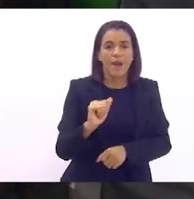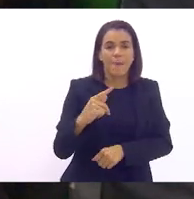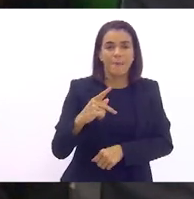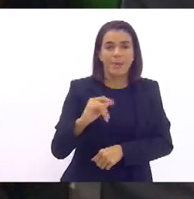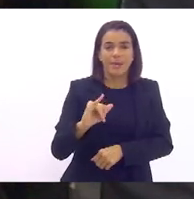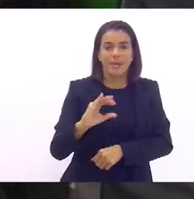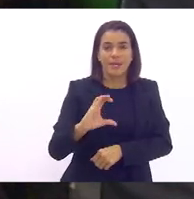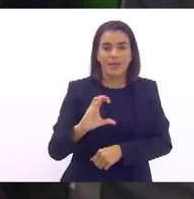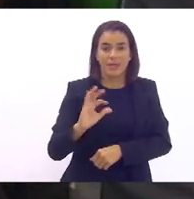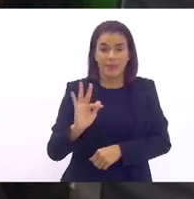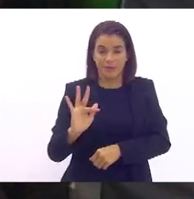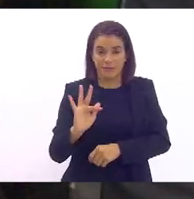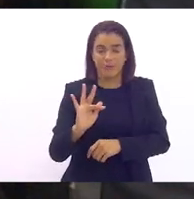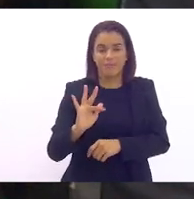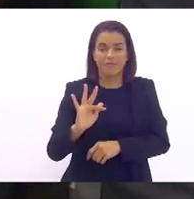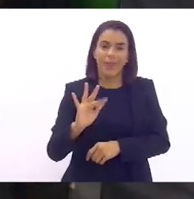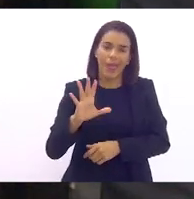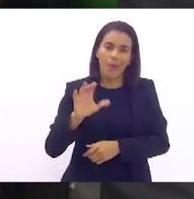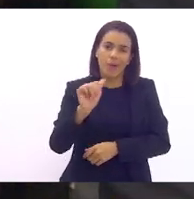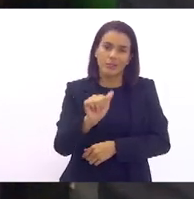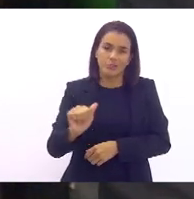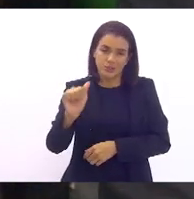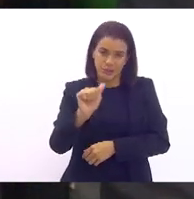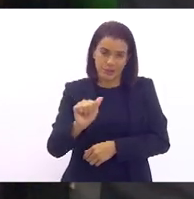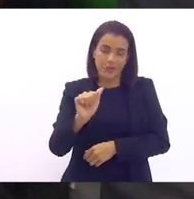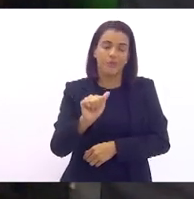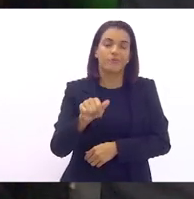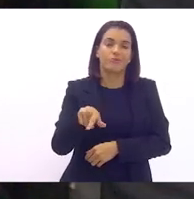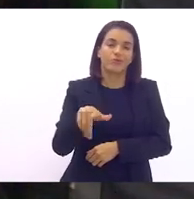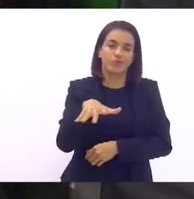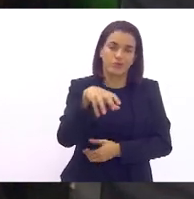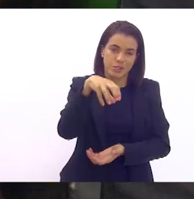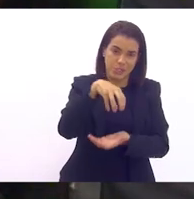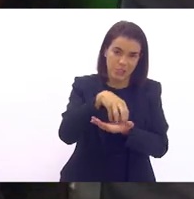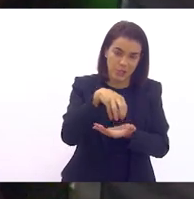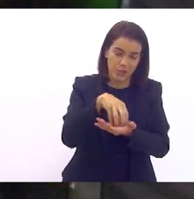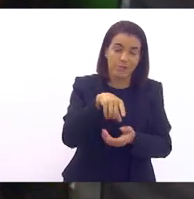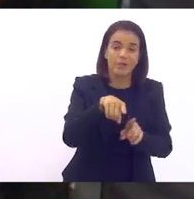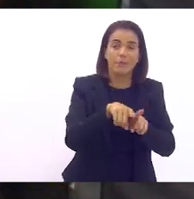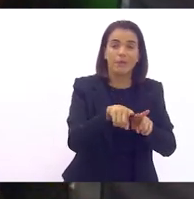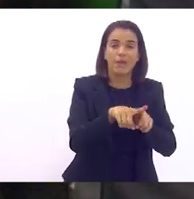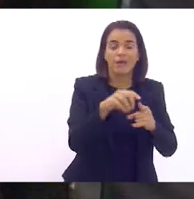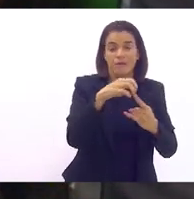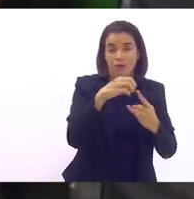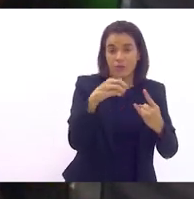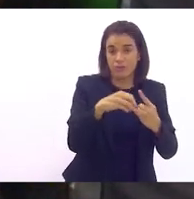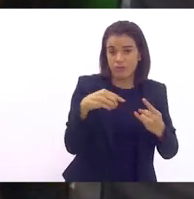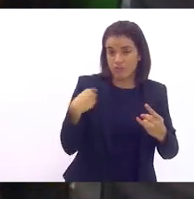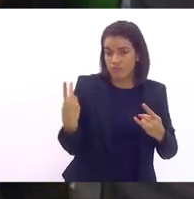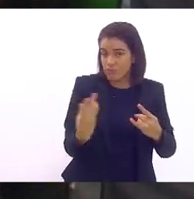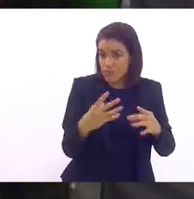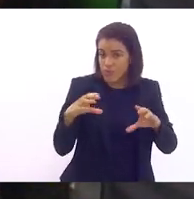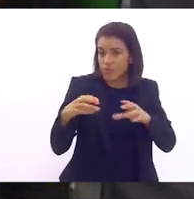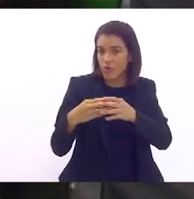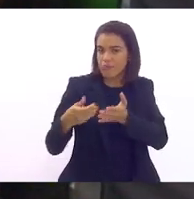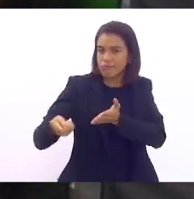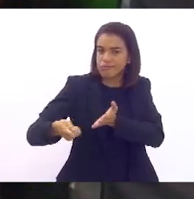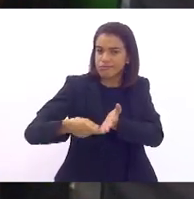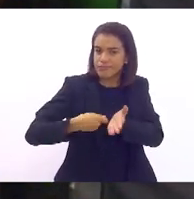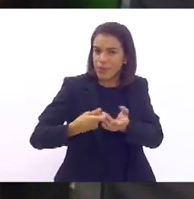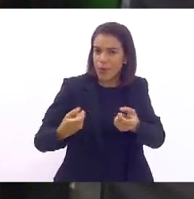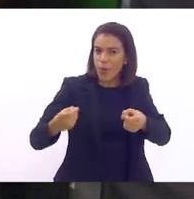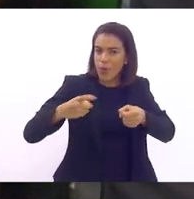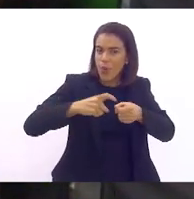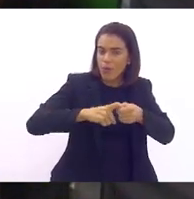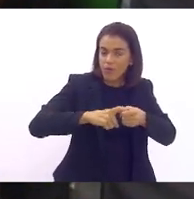outra associação do setor e a fundação Osvaldo Cruz assinamos um um convênio